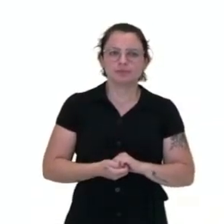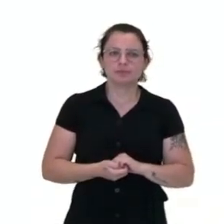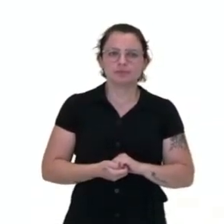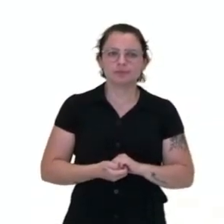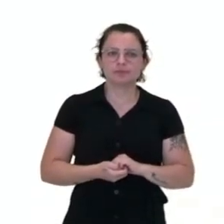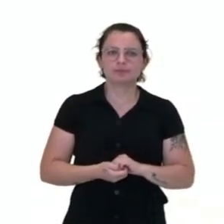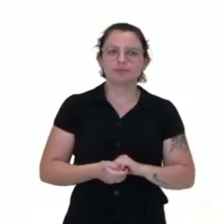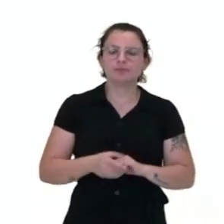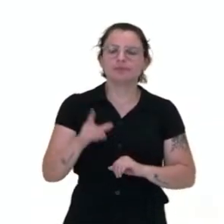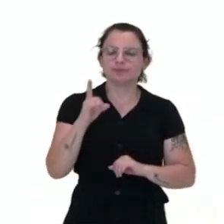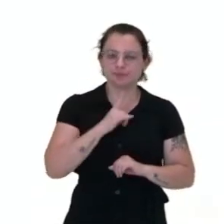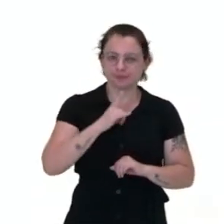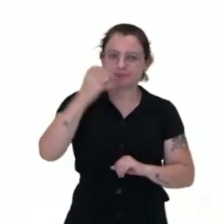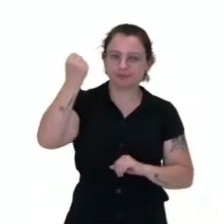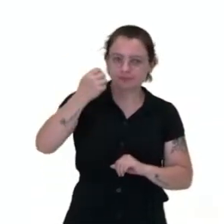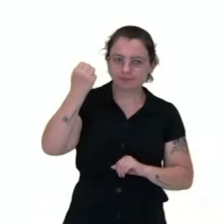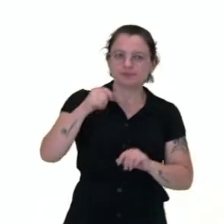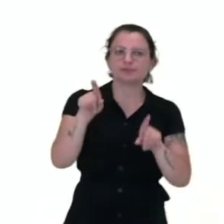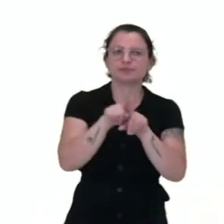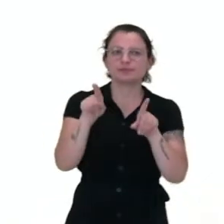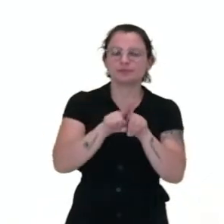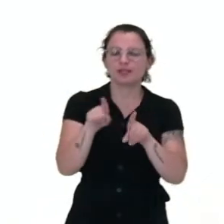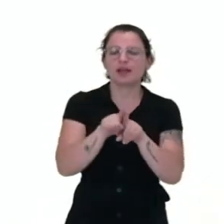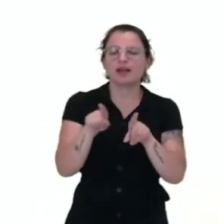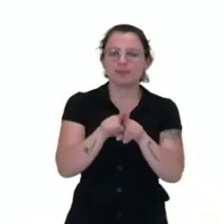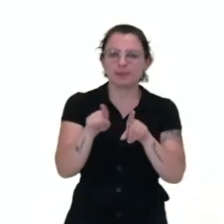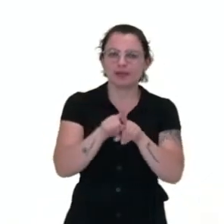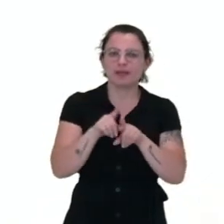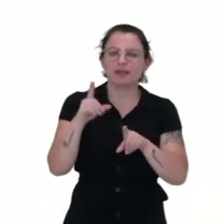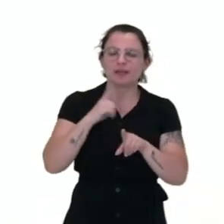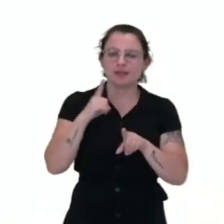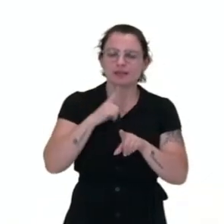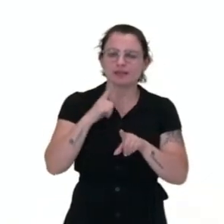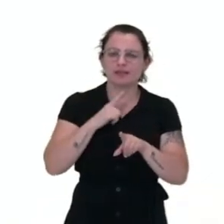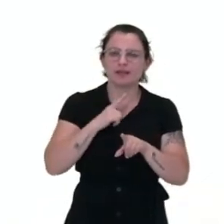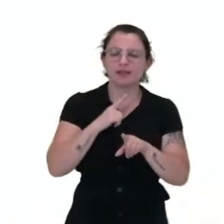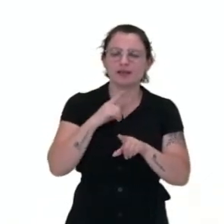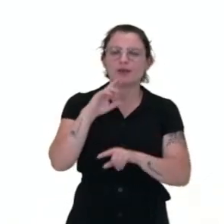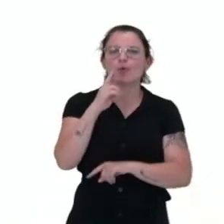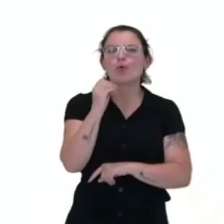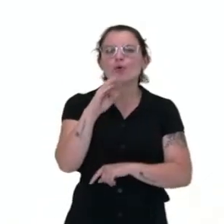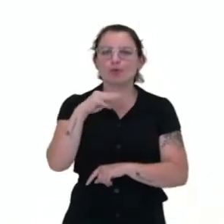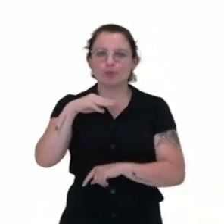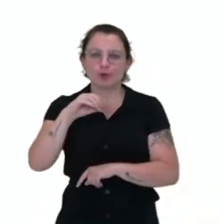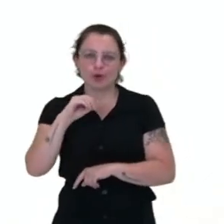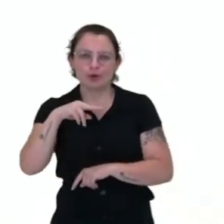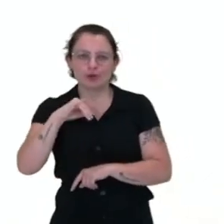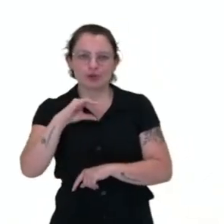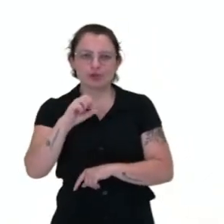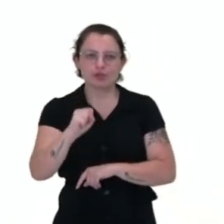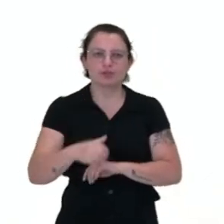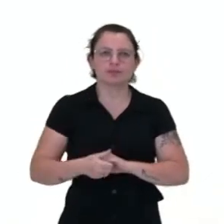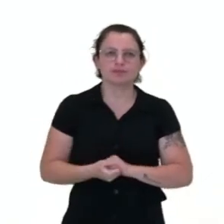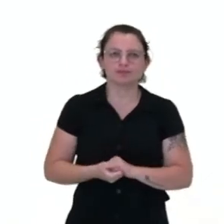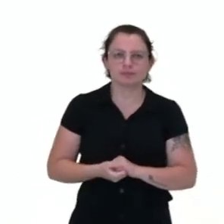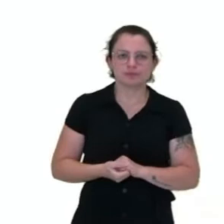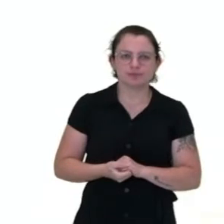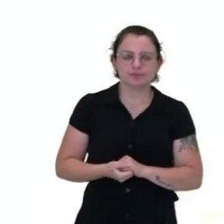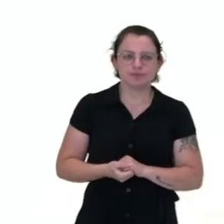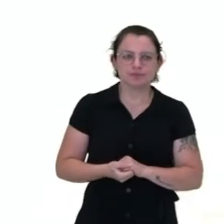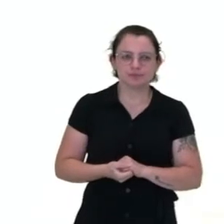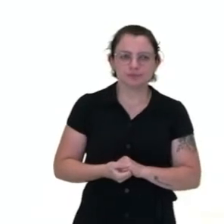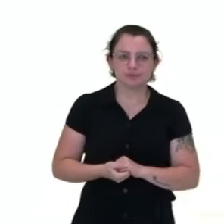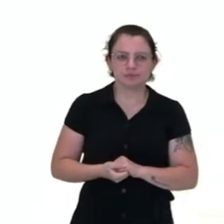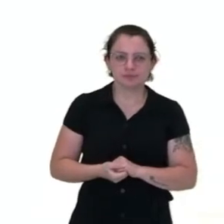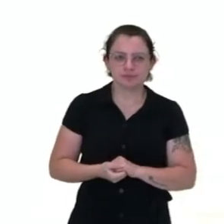nossas glândulas. Nessa imagem, nós temos uma representação, um corte da parte da